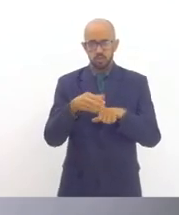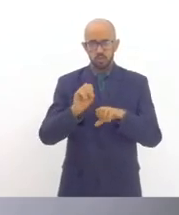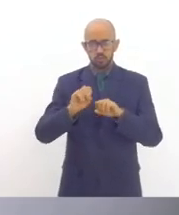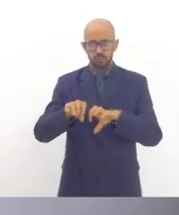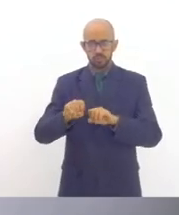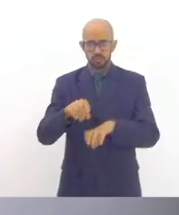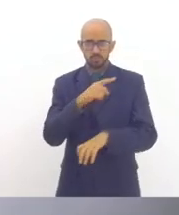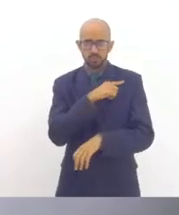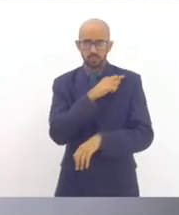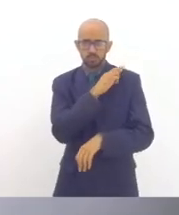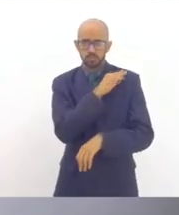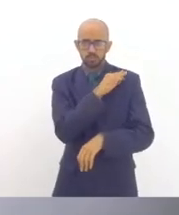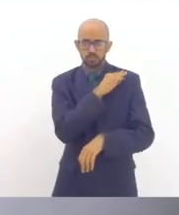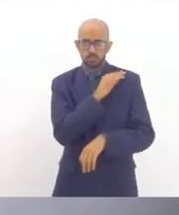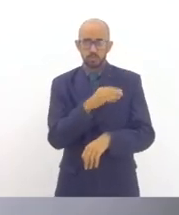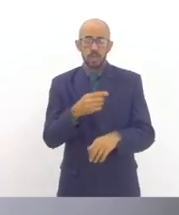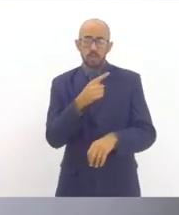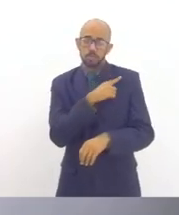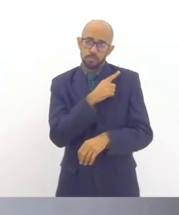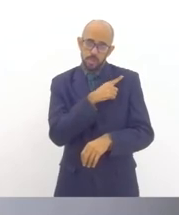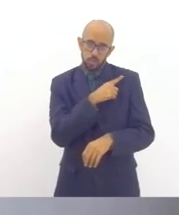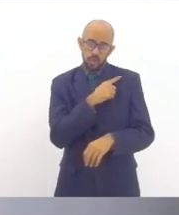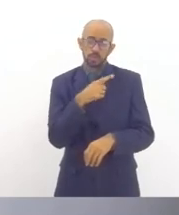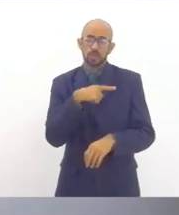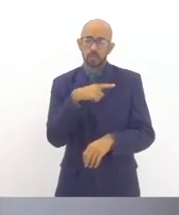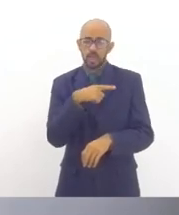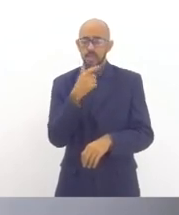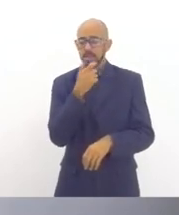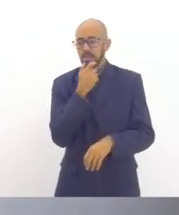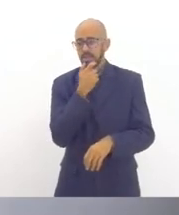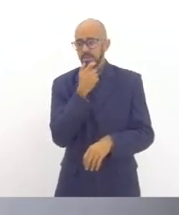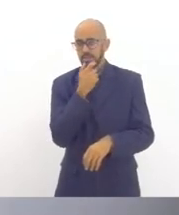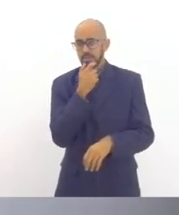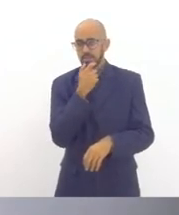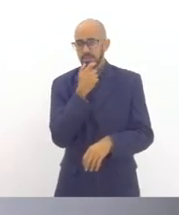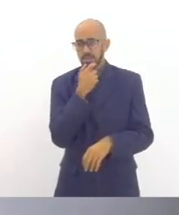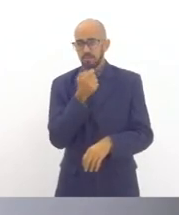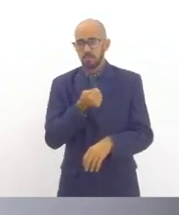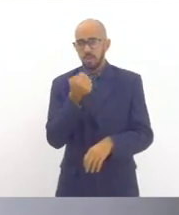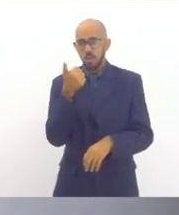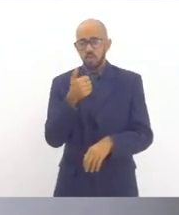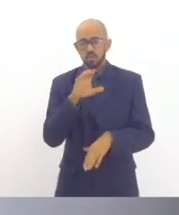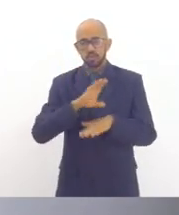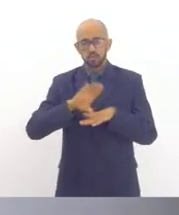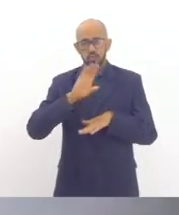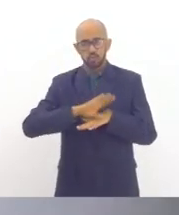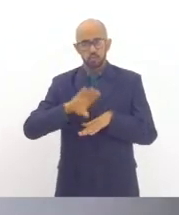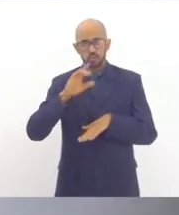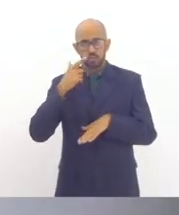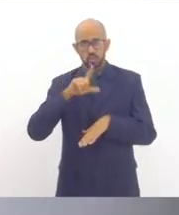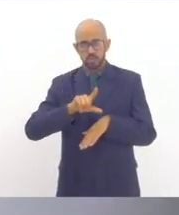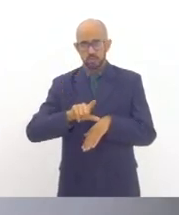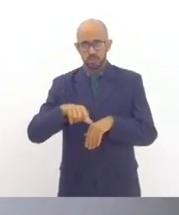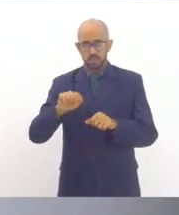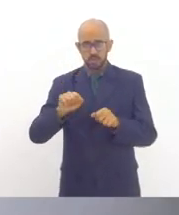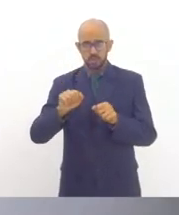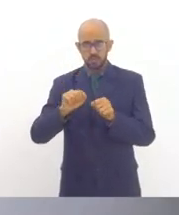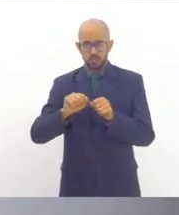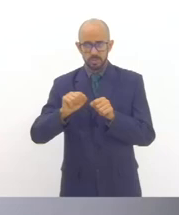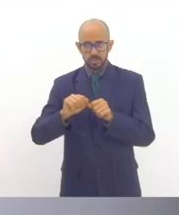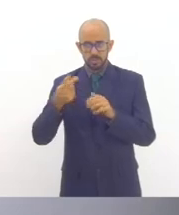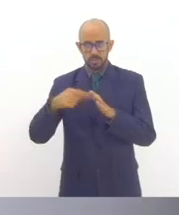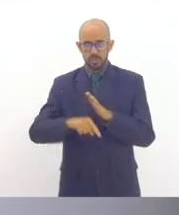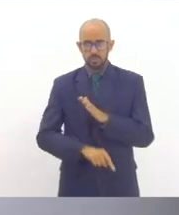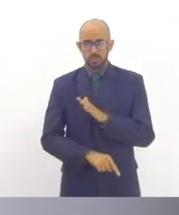o primeiro ano com oferta de inglês. Né? Como eu falei, pouquíssimos cursos conseguiram colocar como